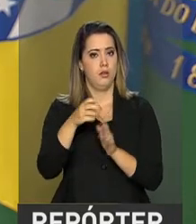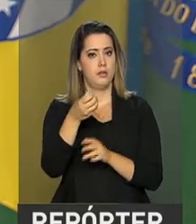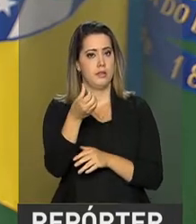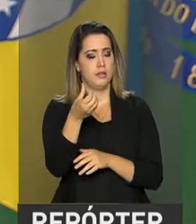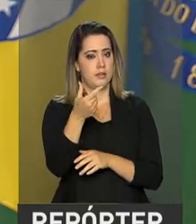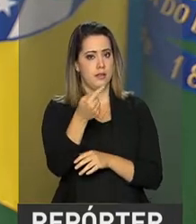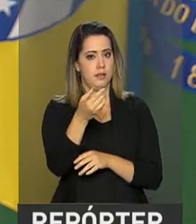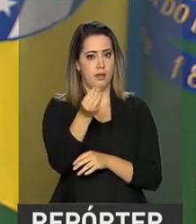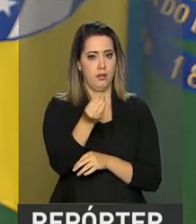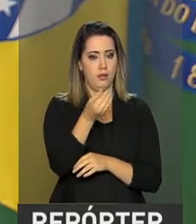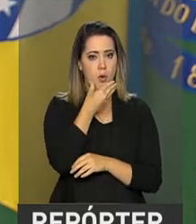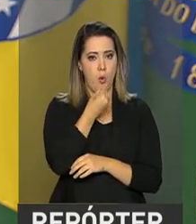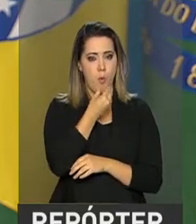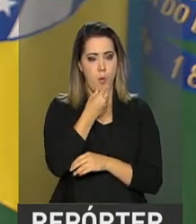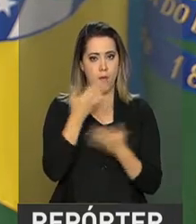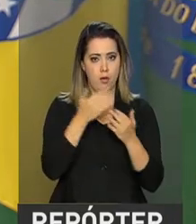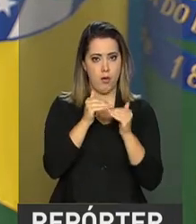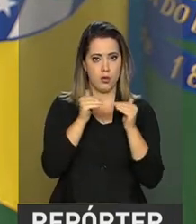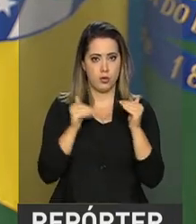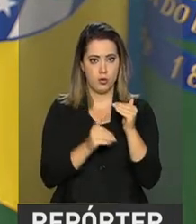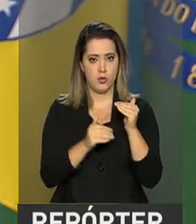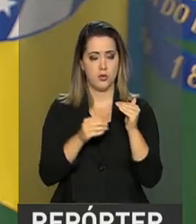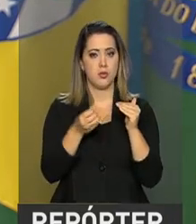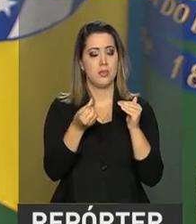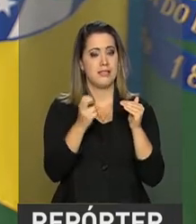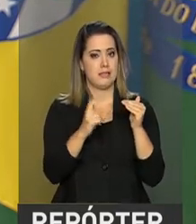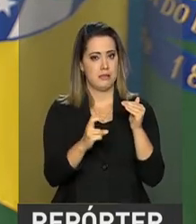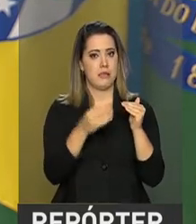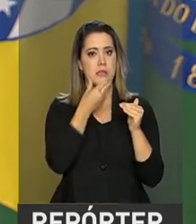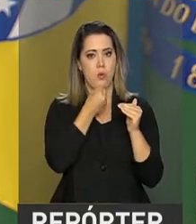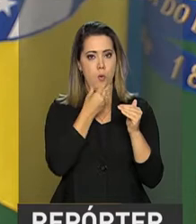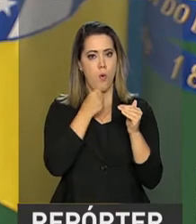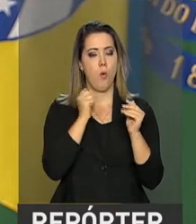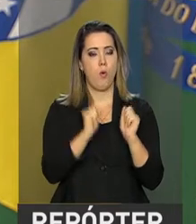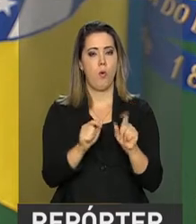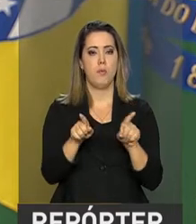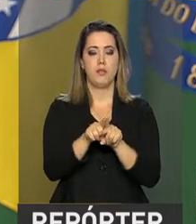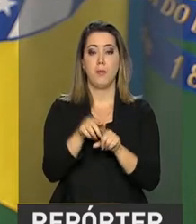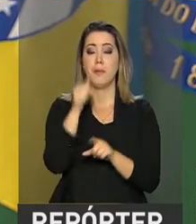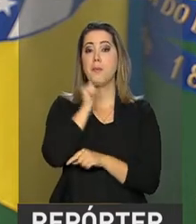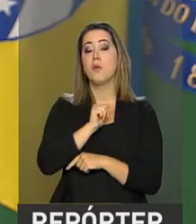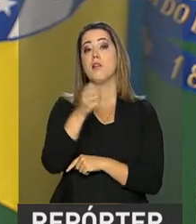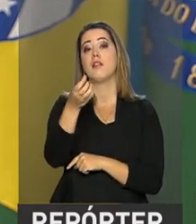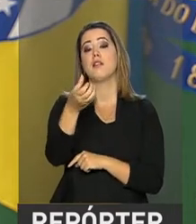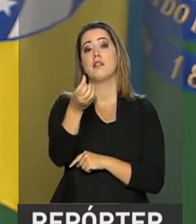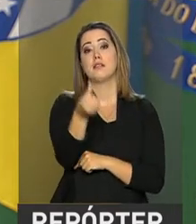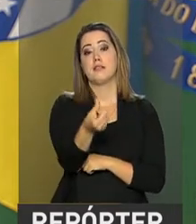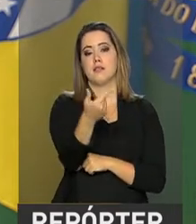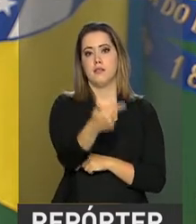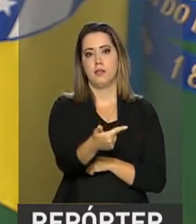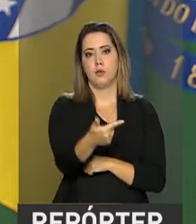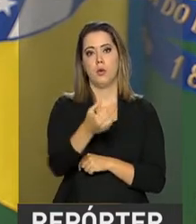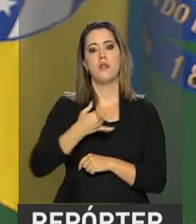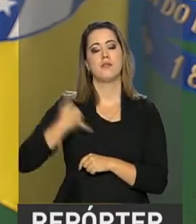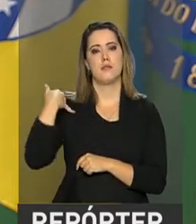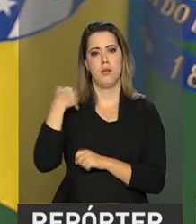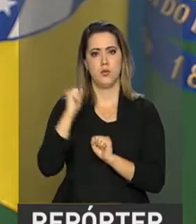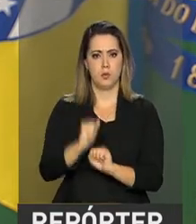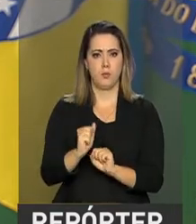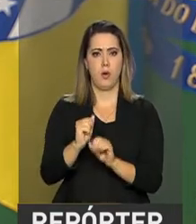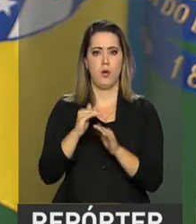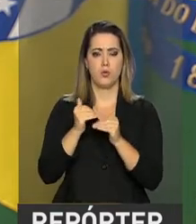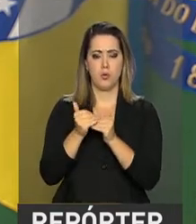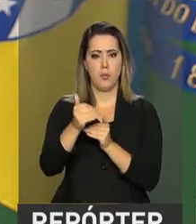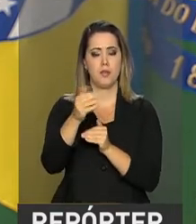no caso dos homens e de 70 anos das mulheres para 62 portanto a partir de outubro aqueles e